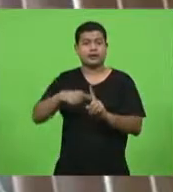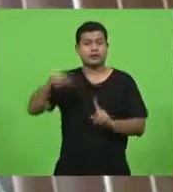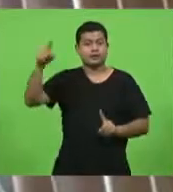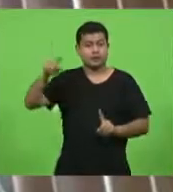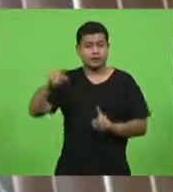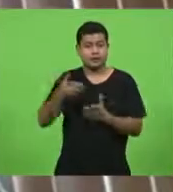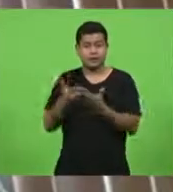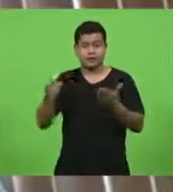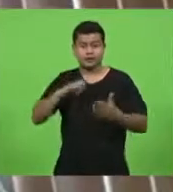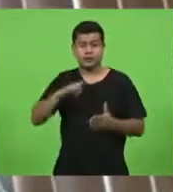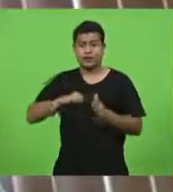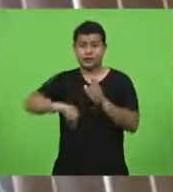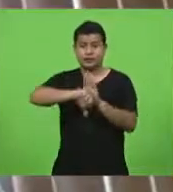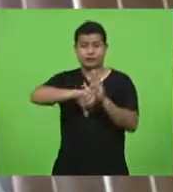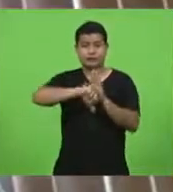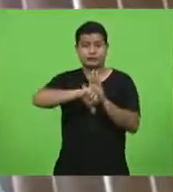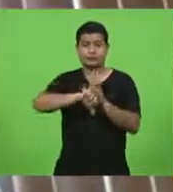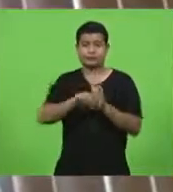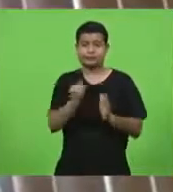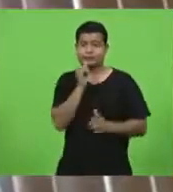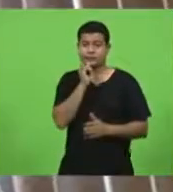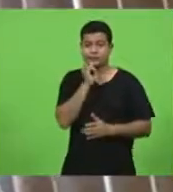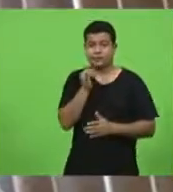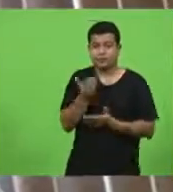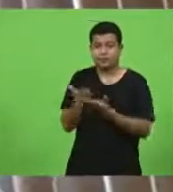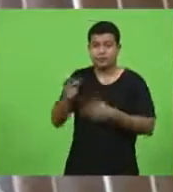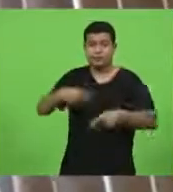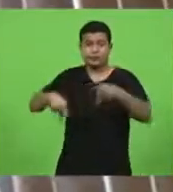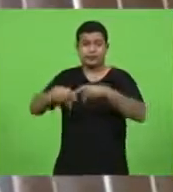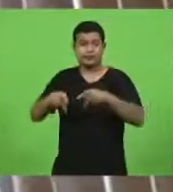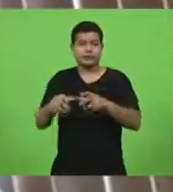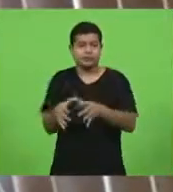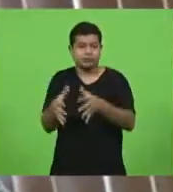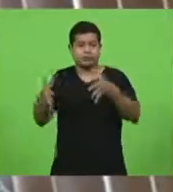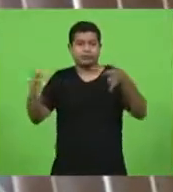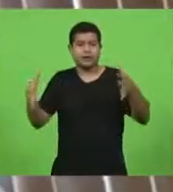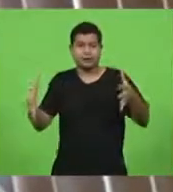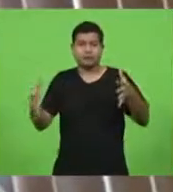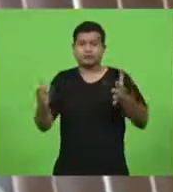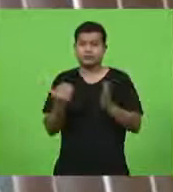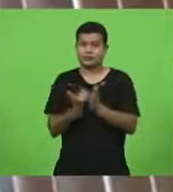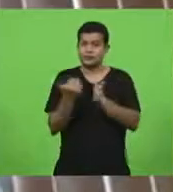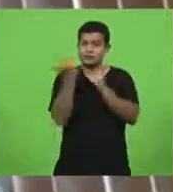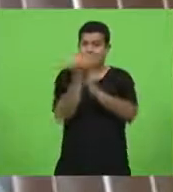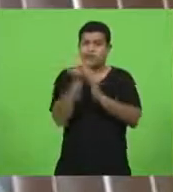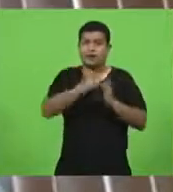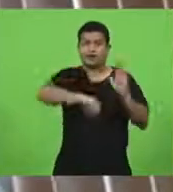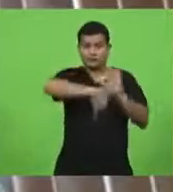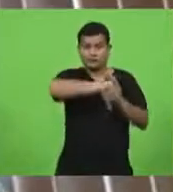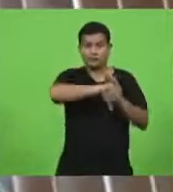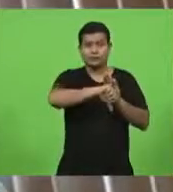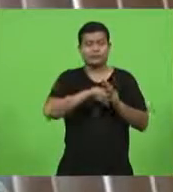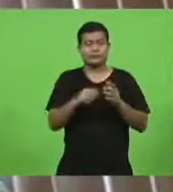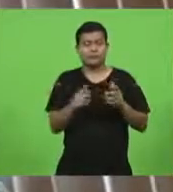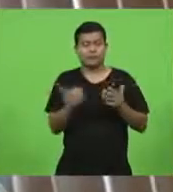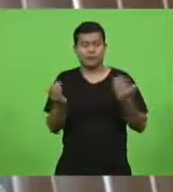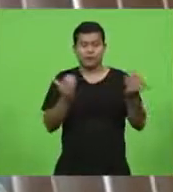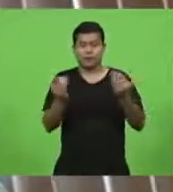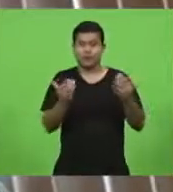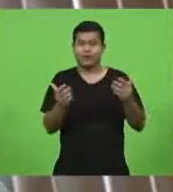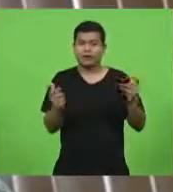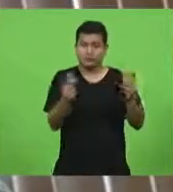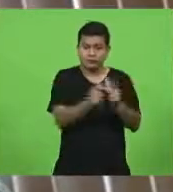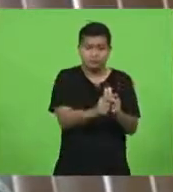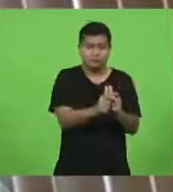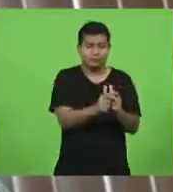ou seja, um município com uma população maior tem mais ocorrências que um município com uma população menor.